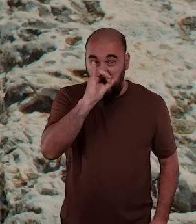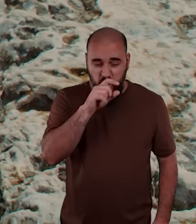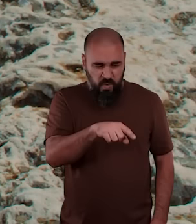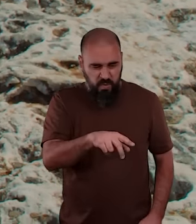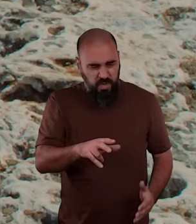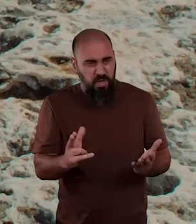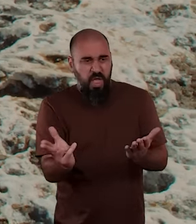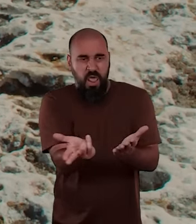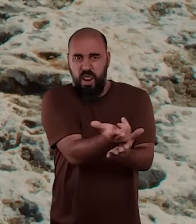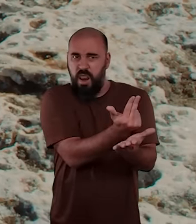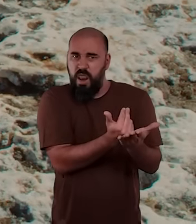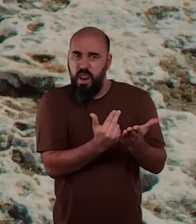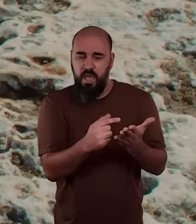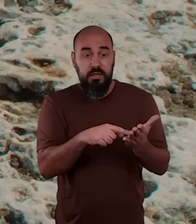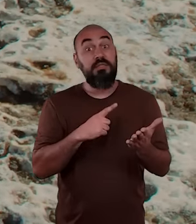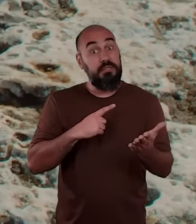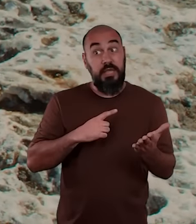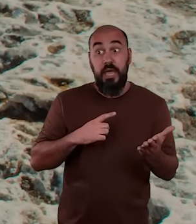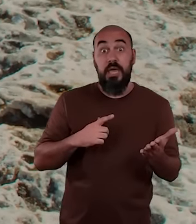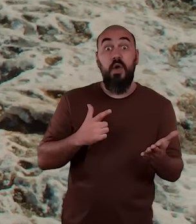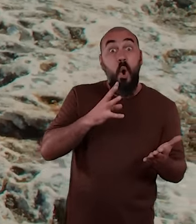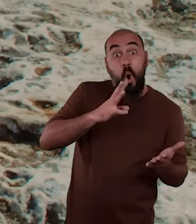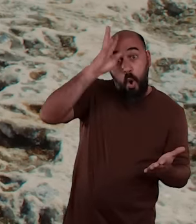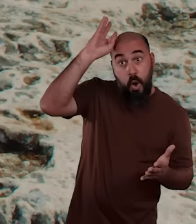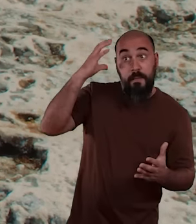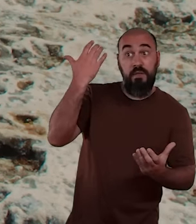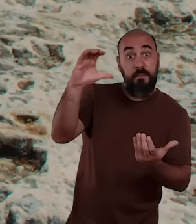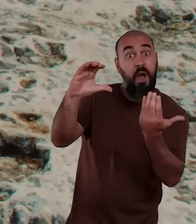aparece em muitos monumentos romanos